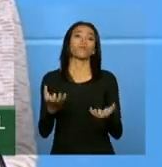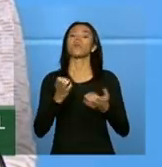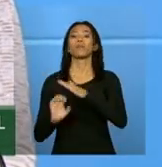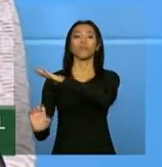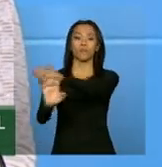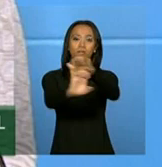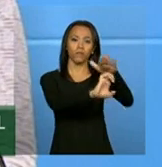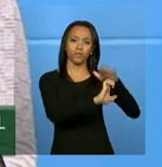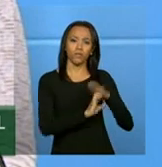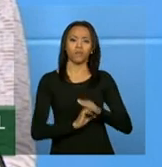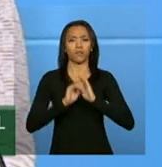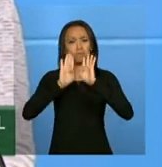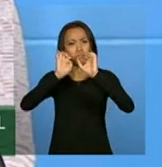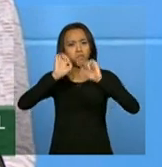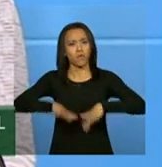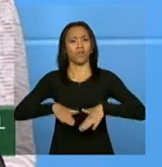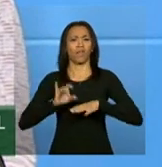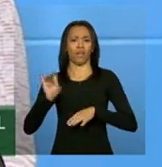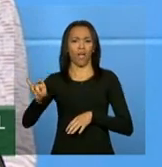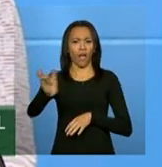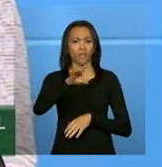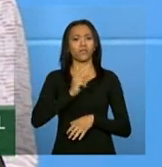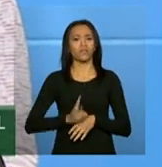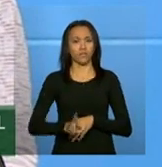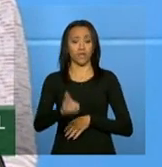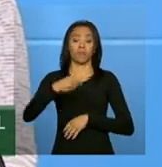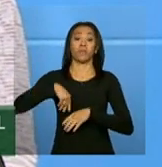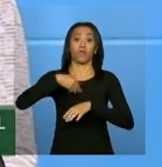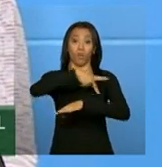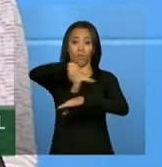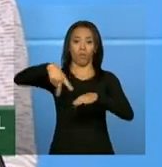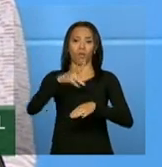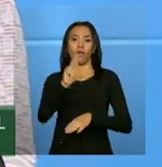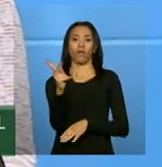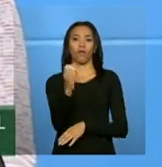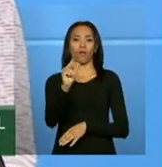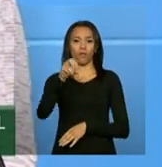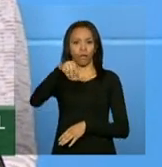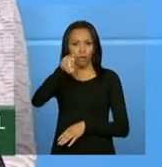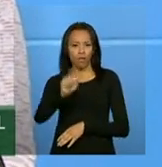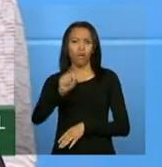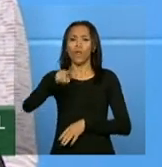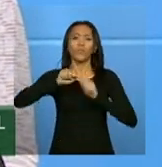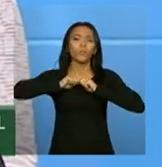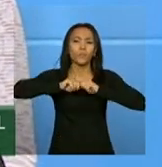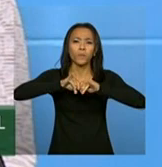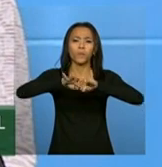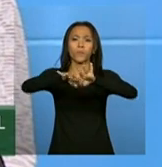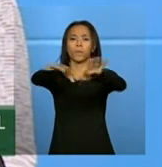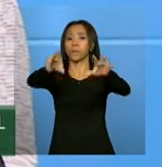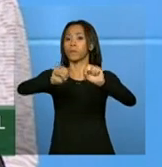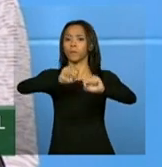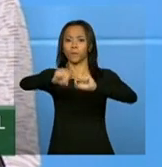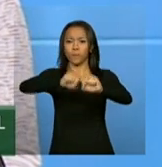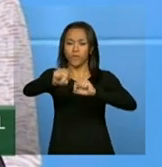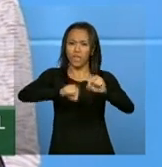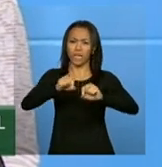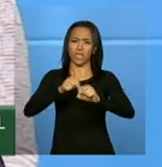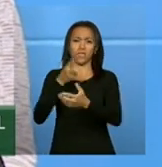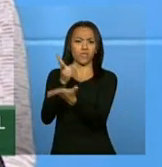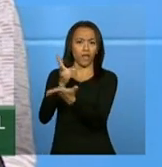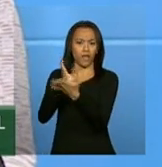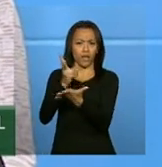próprias empresas holandesas estão compartilhando essa ambição. Elas espalham a novidade de que em toda a